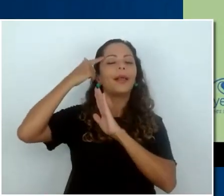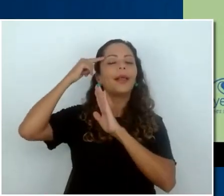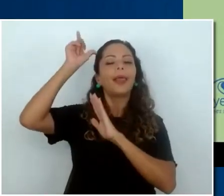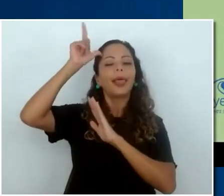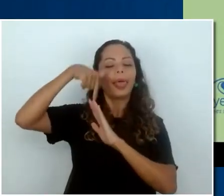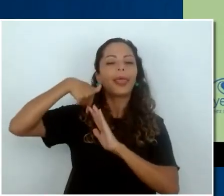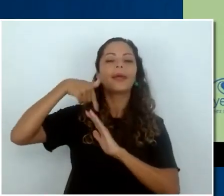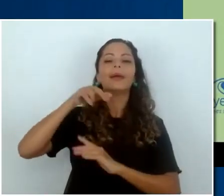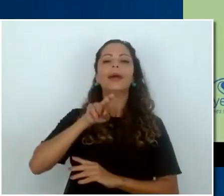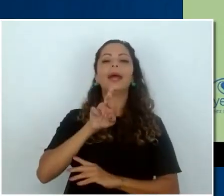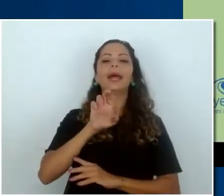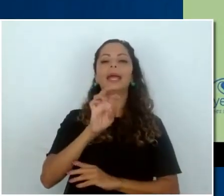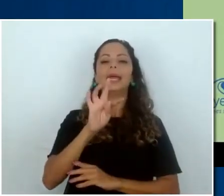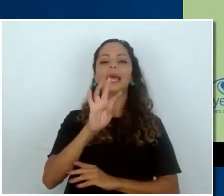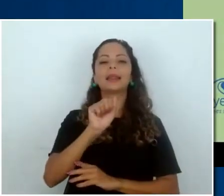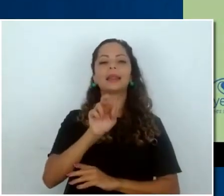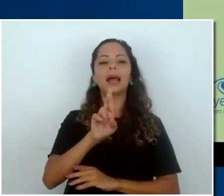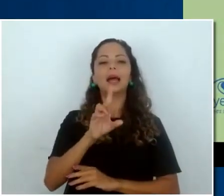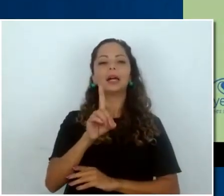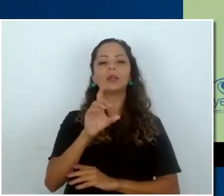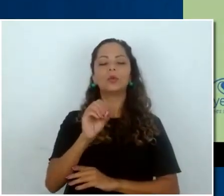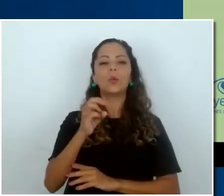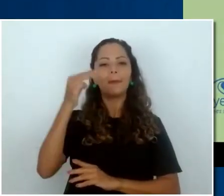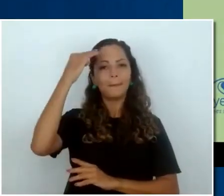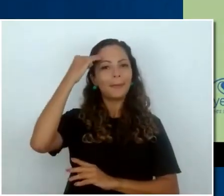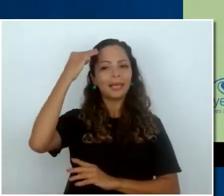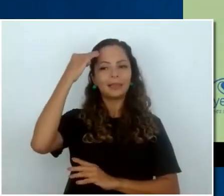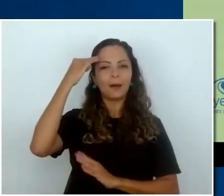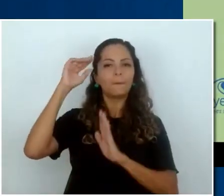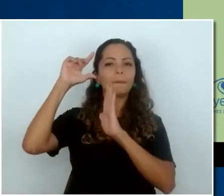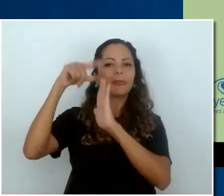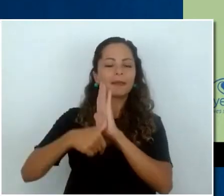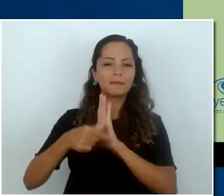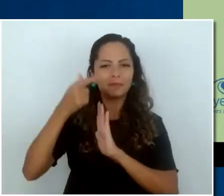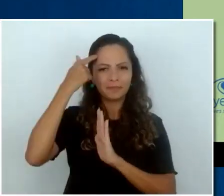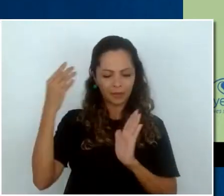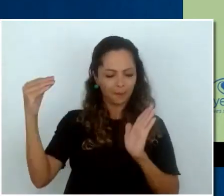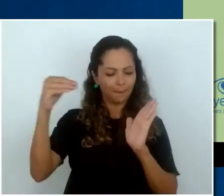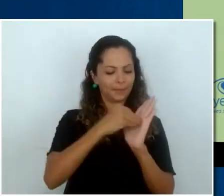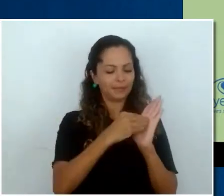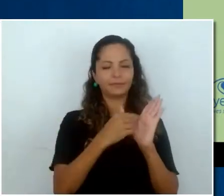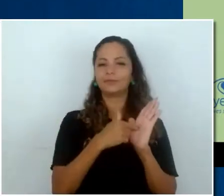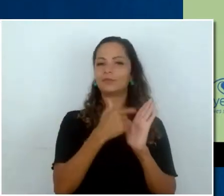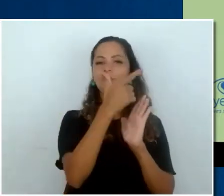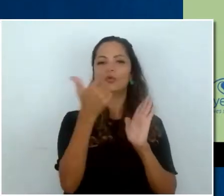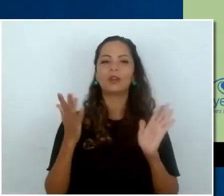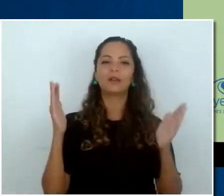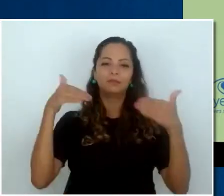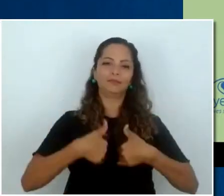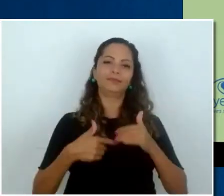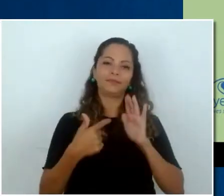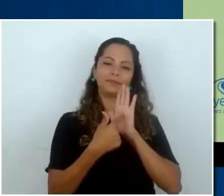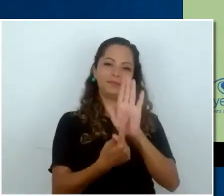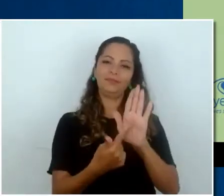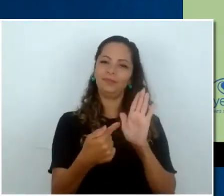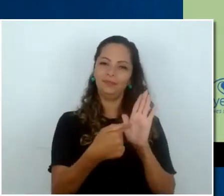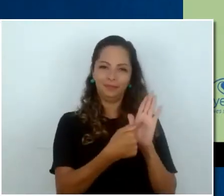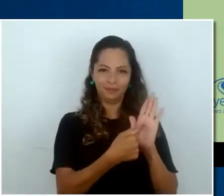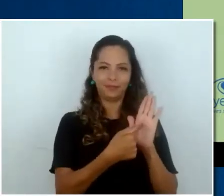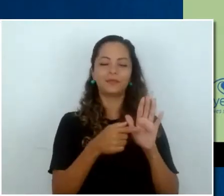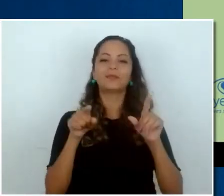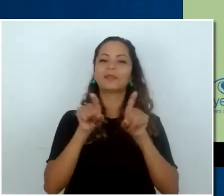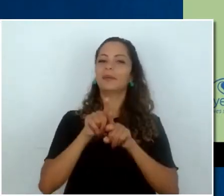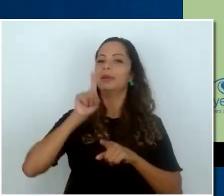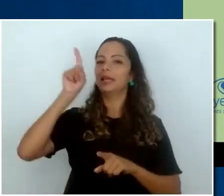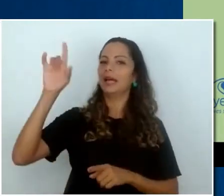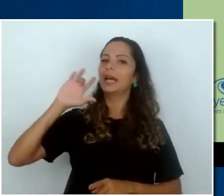isso poderia ter algum impacto, mas estudos mais recentes, também na Califórnia, mostraram que, na realidade, o impacto da substituição